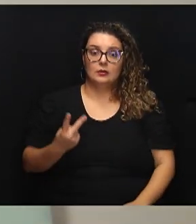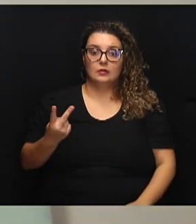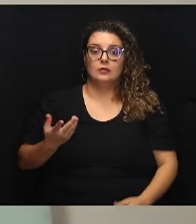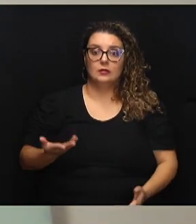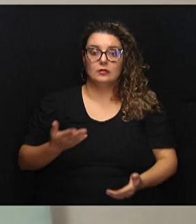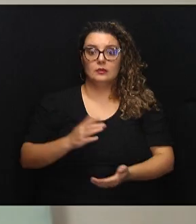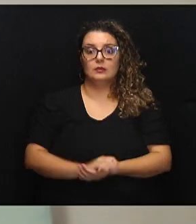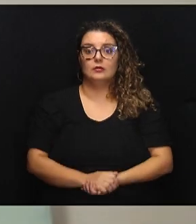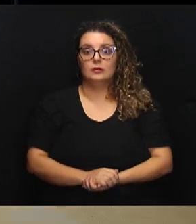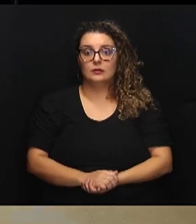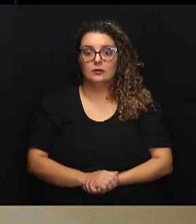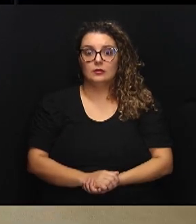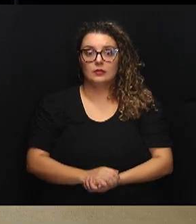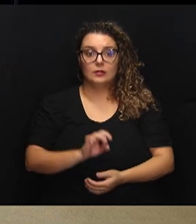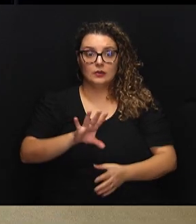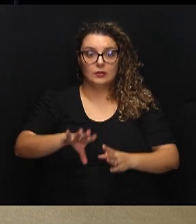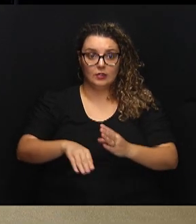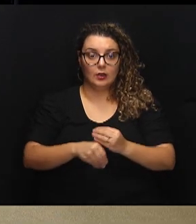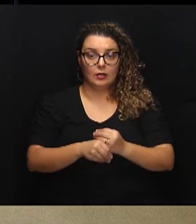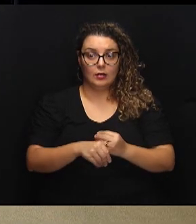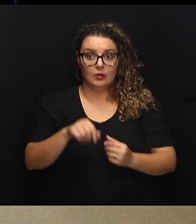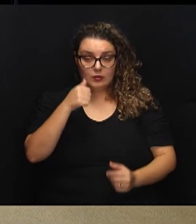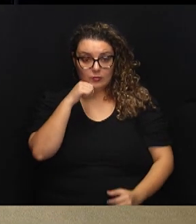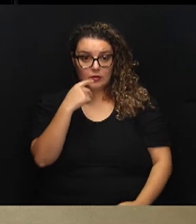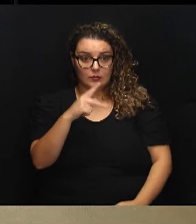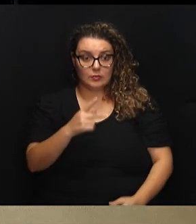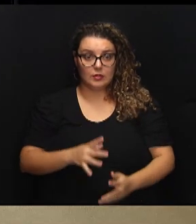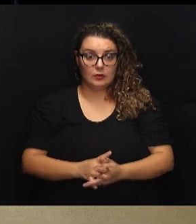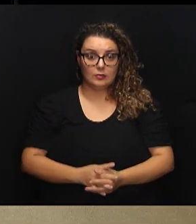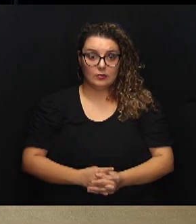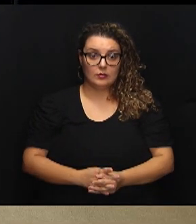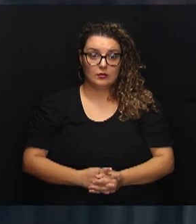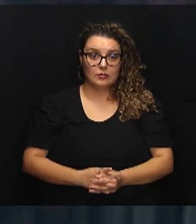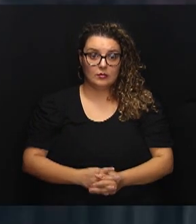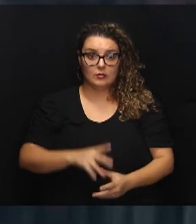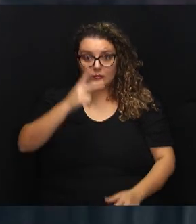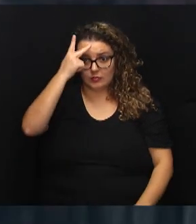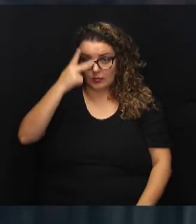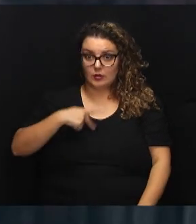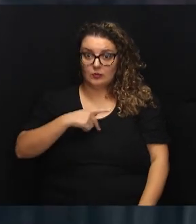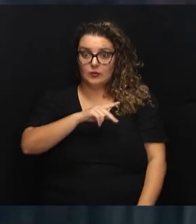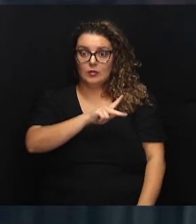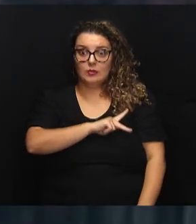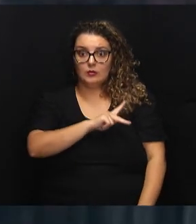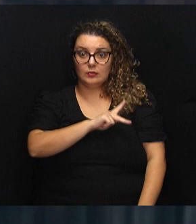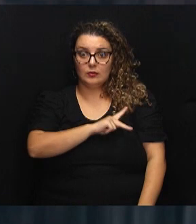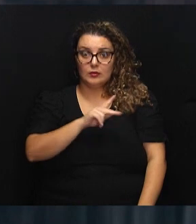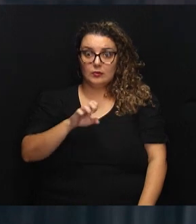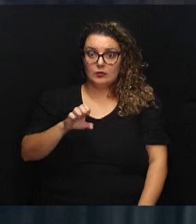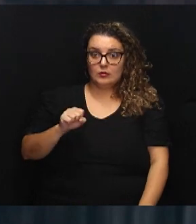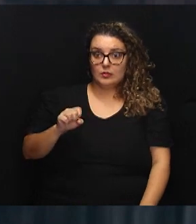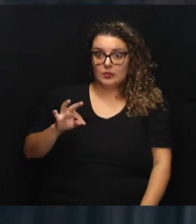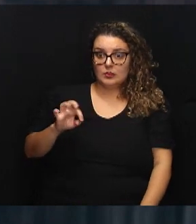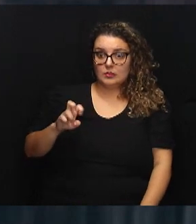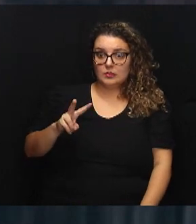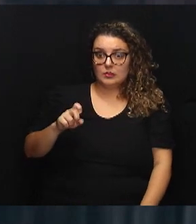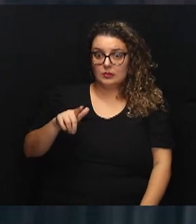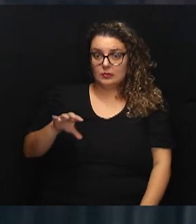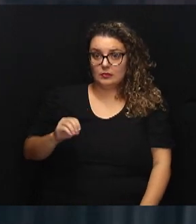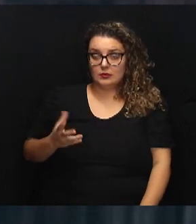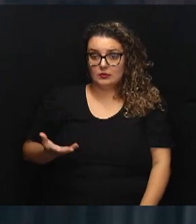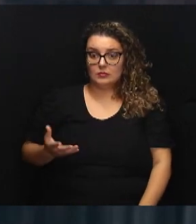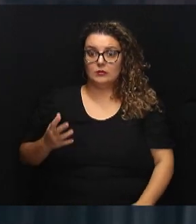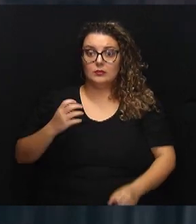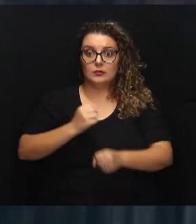né? Só completando ela, Sim. o próprio Palmeiras. O Palmeiras tem o Estevão, que ele vai